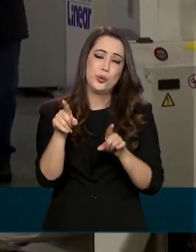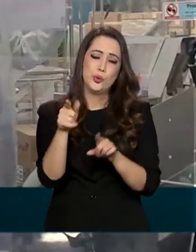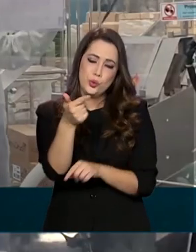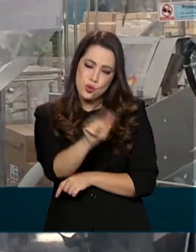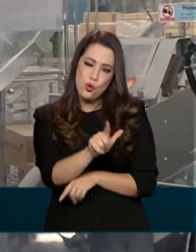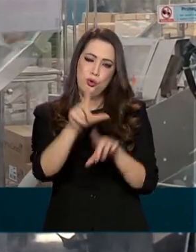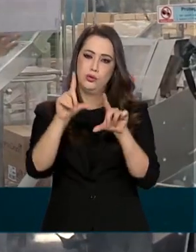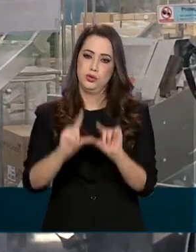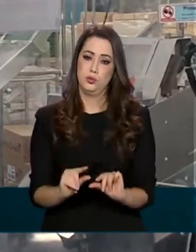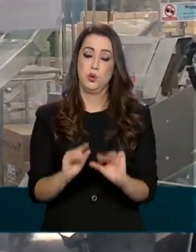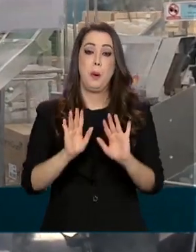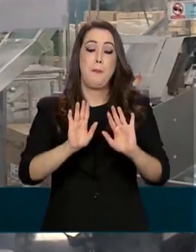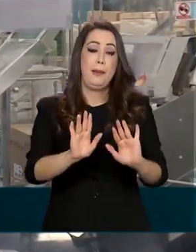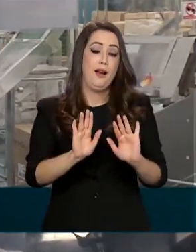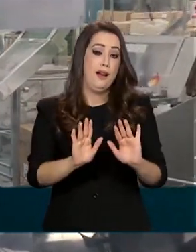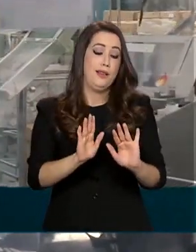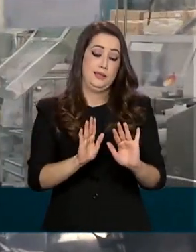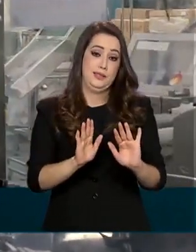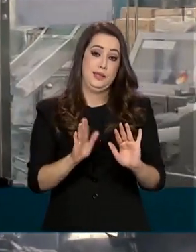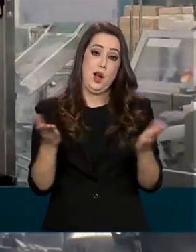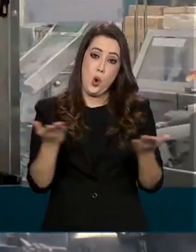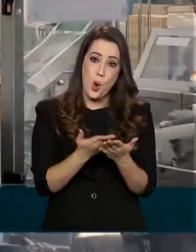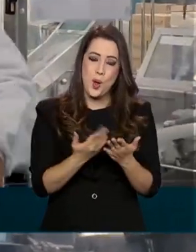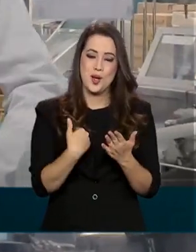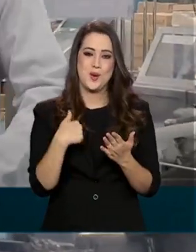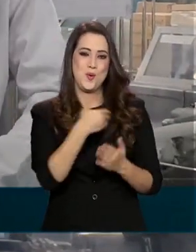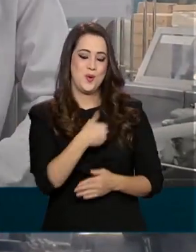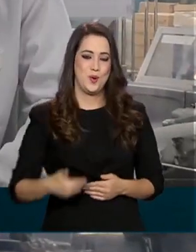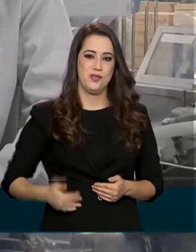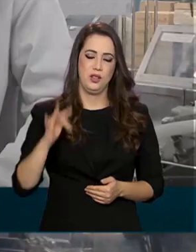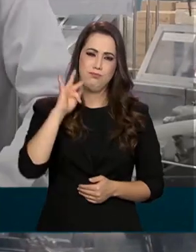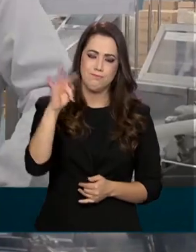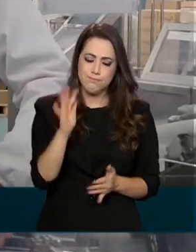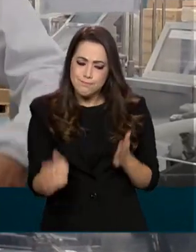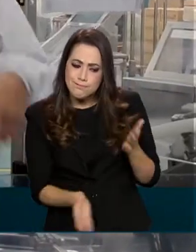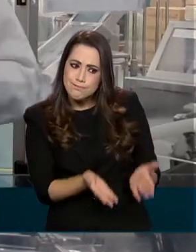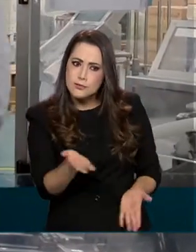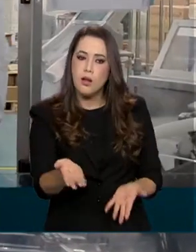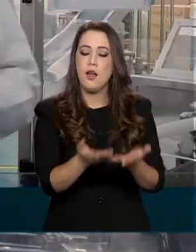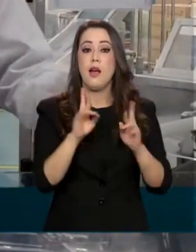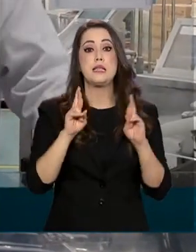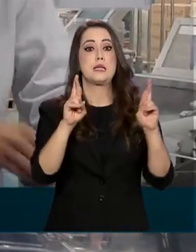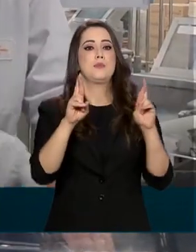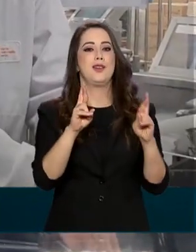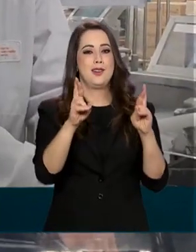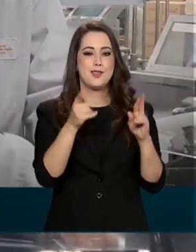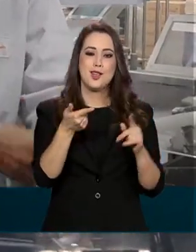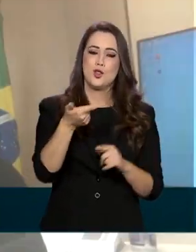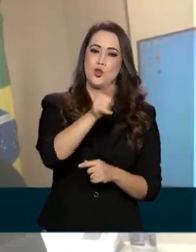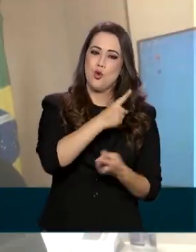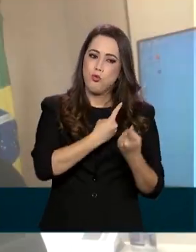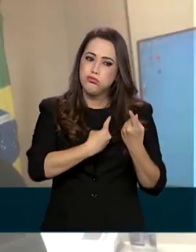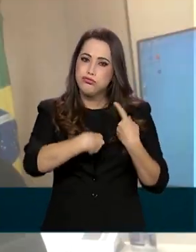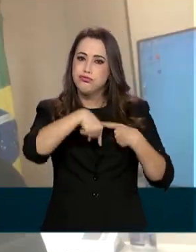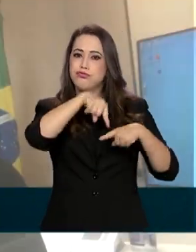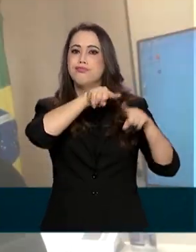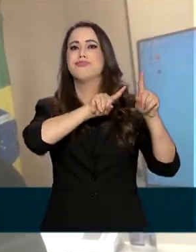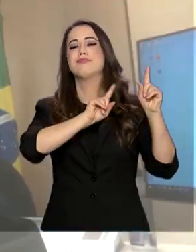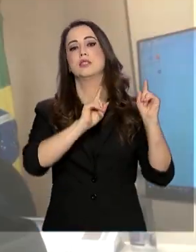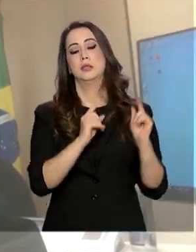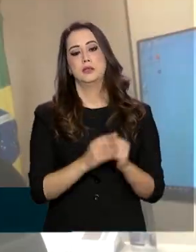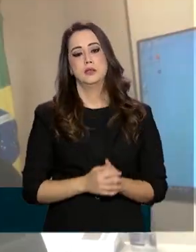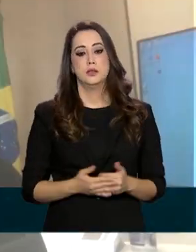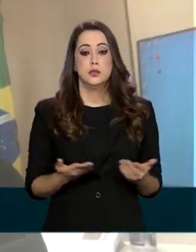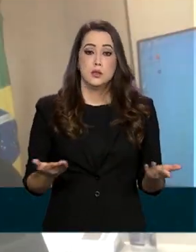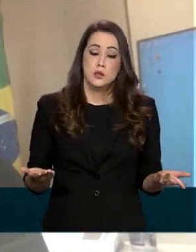financeiro. Mas com as medidas adotadas pelo governo, a expectativa agora é de retomada. É claro que uma